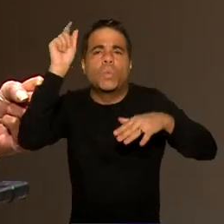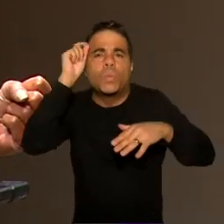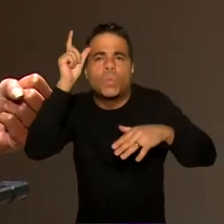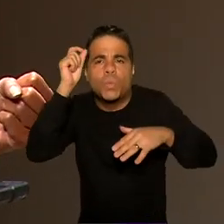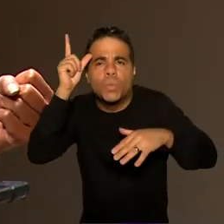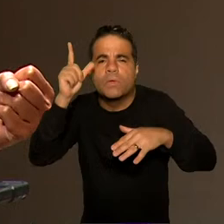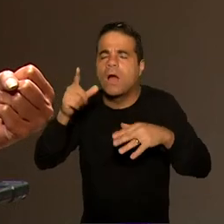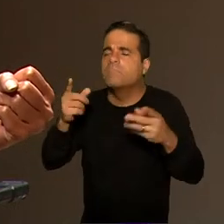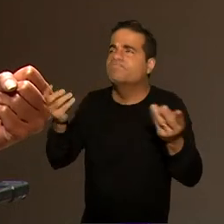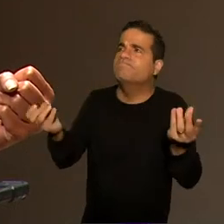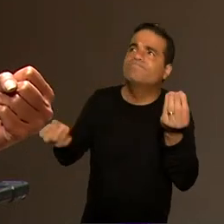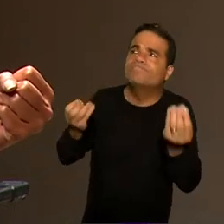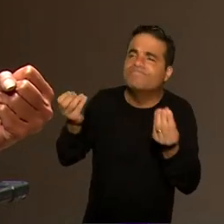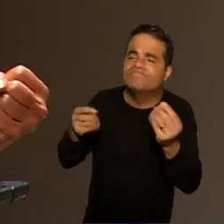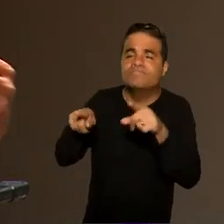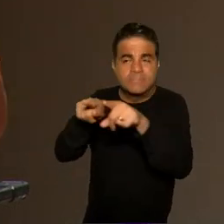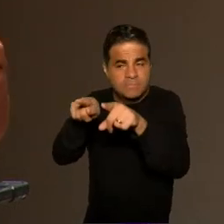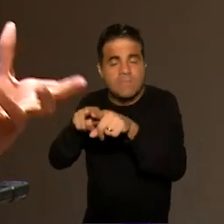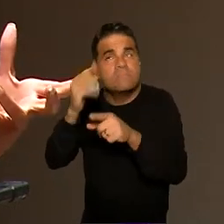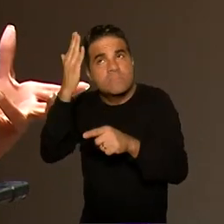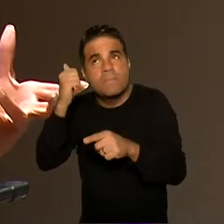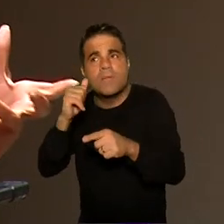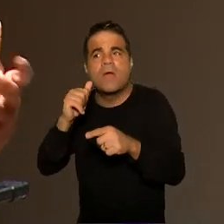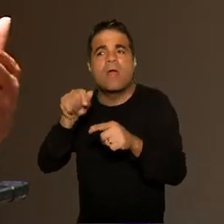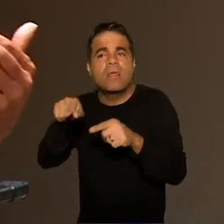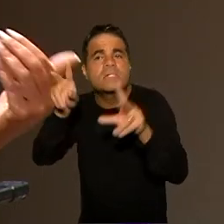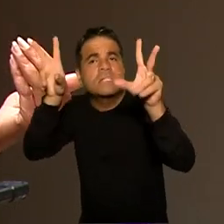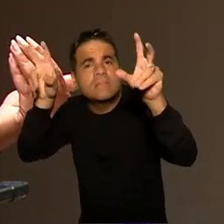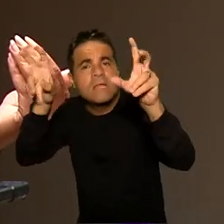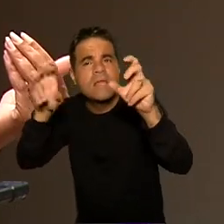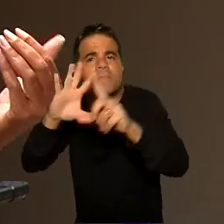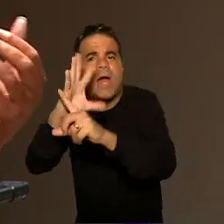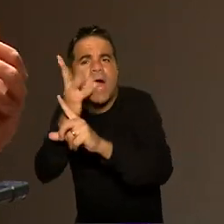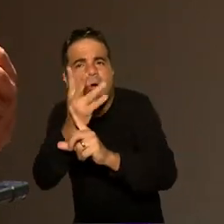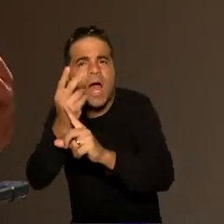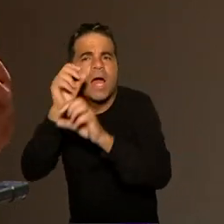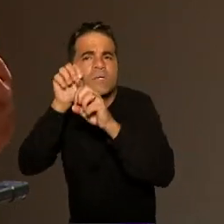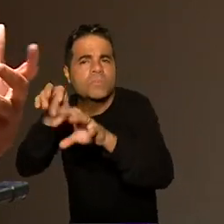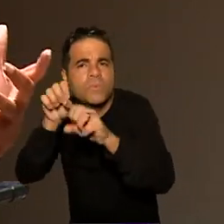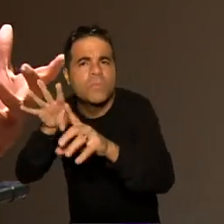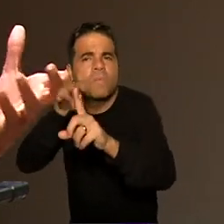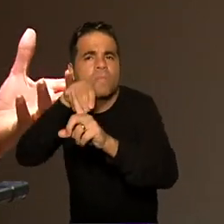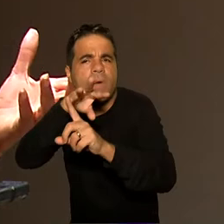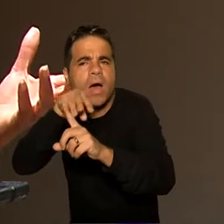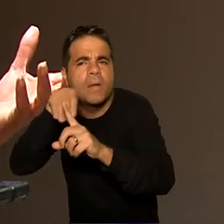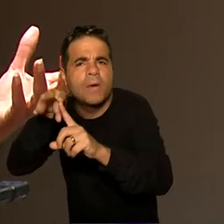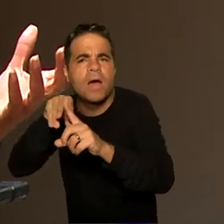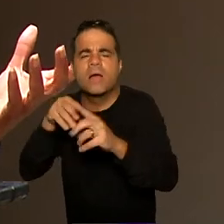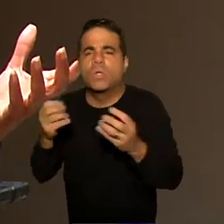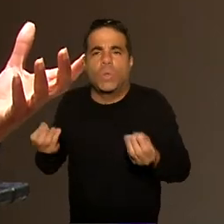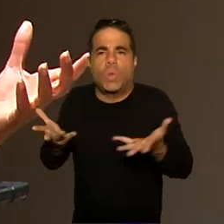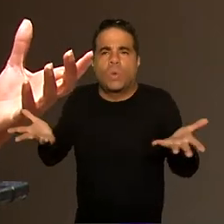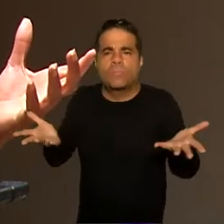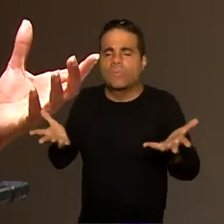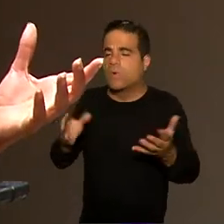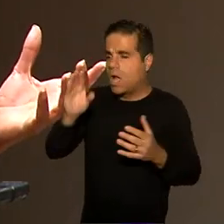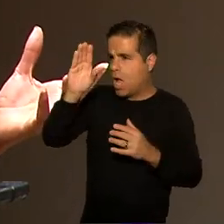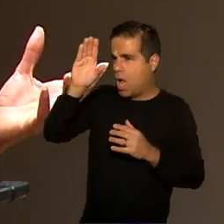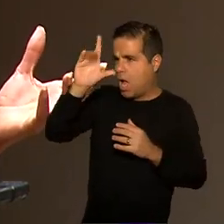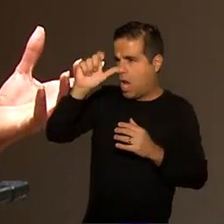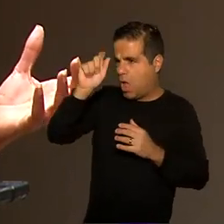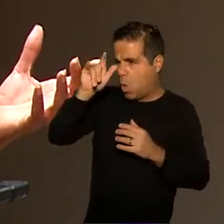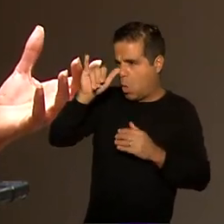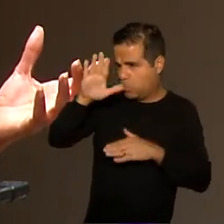e também dentro desse tema da arte educação e da mediação cultural Cláudia